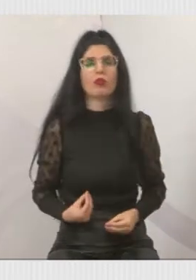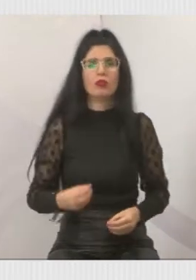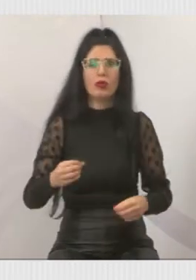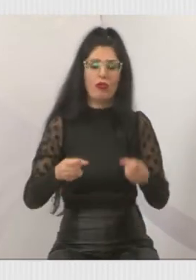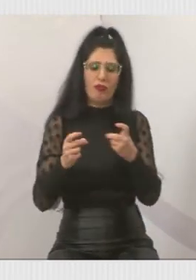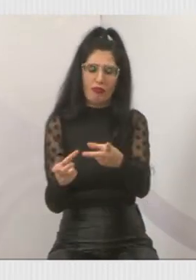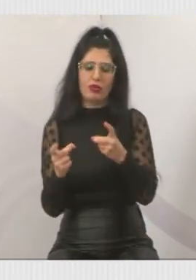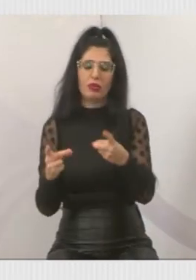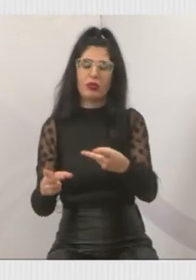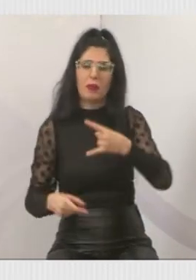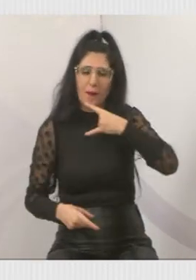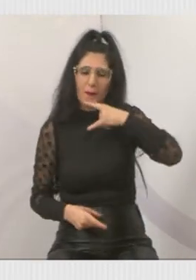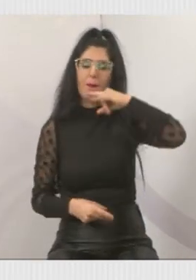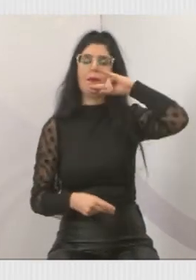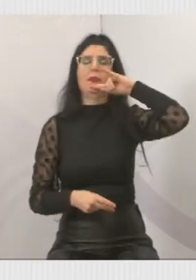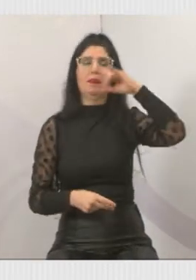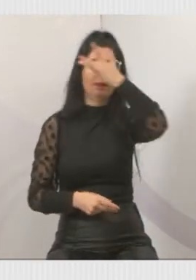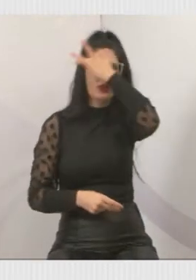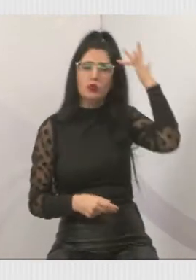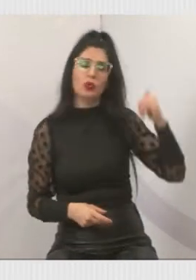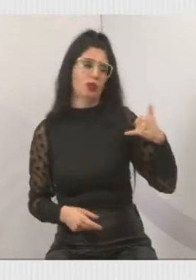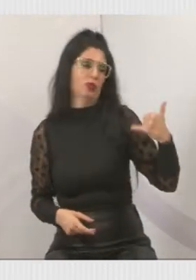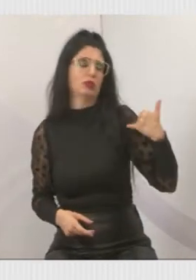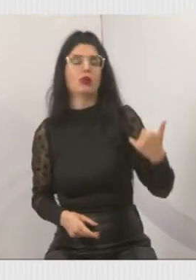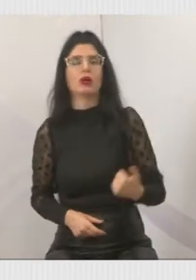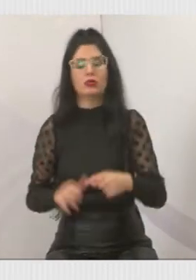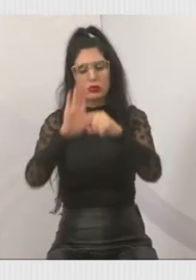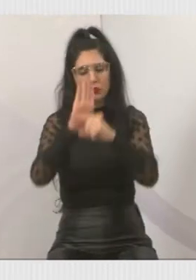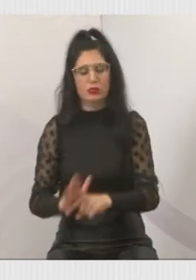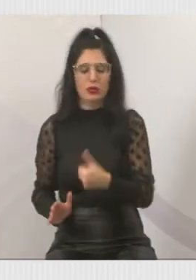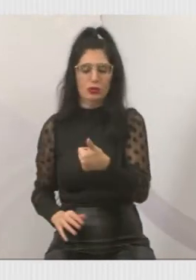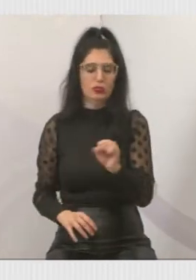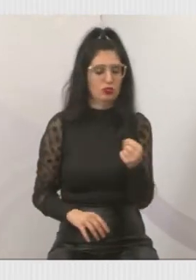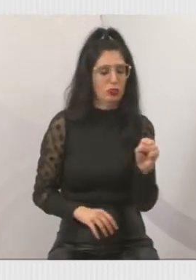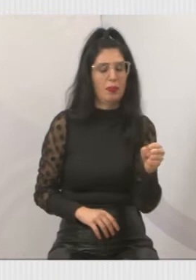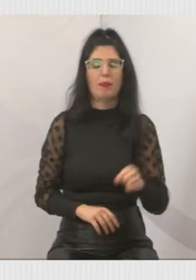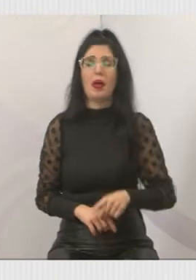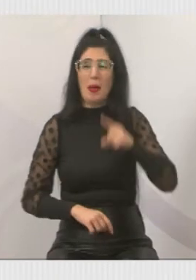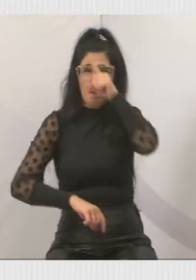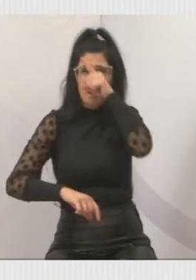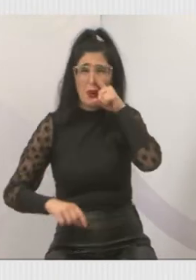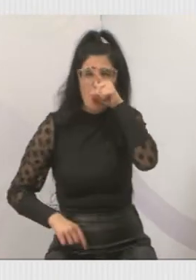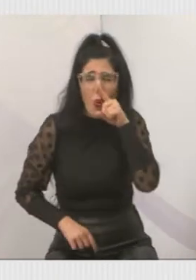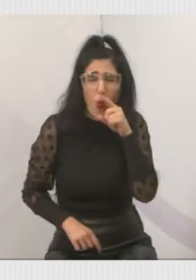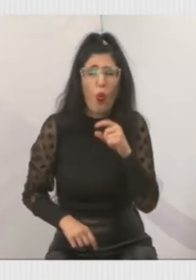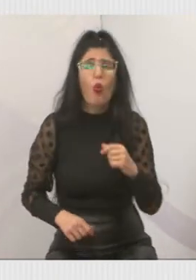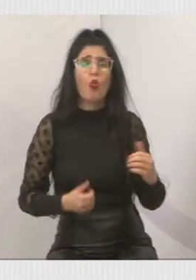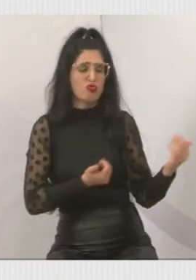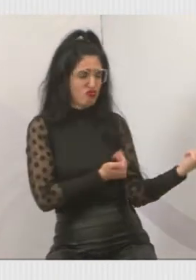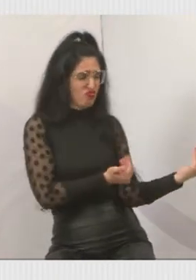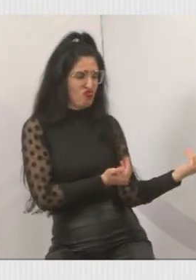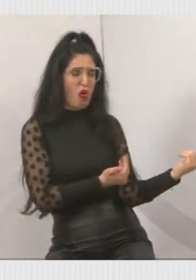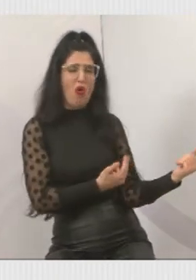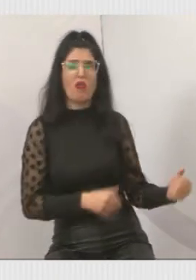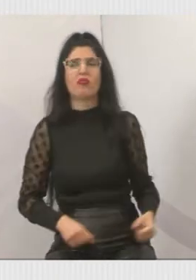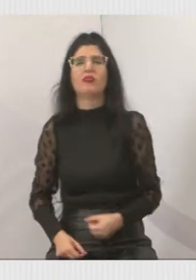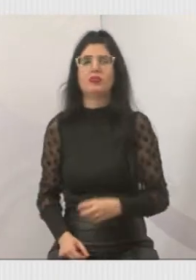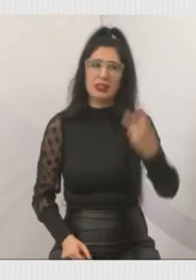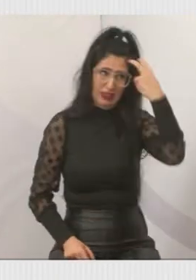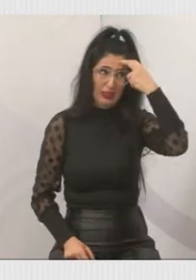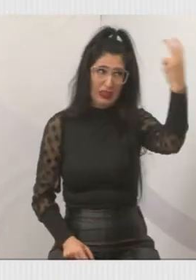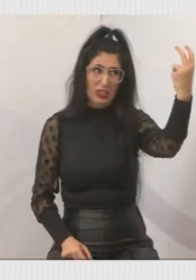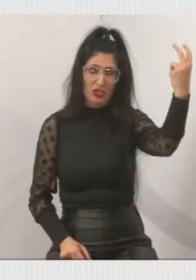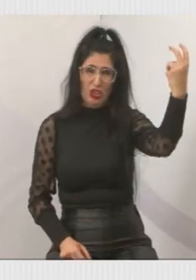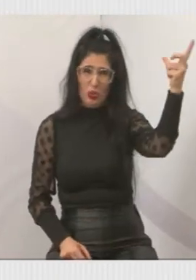ele é totalmente danoso, até a formação do jovem prejudica, diminui a inteligência, diminui